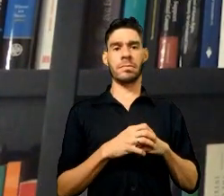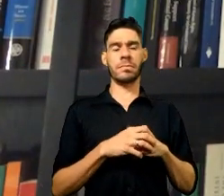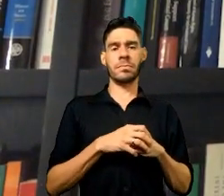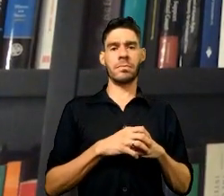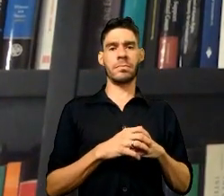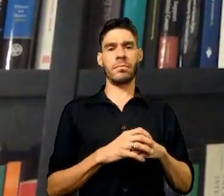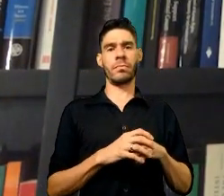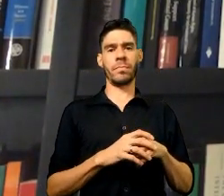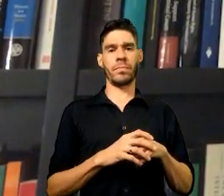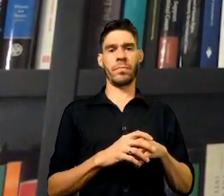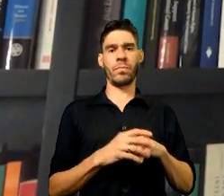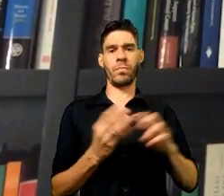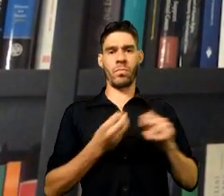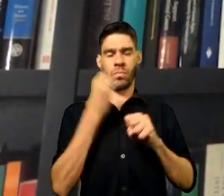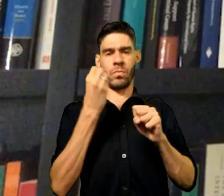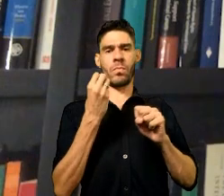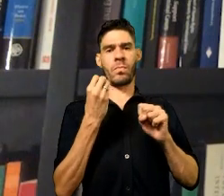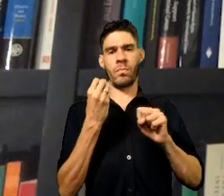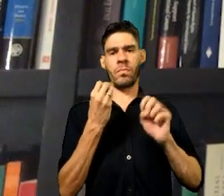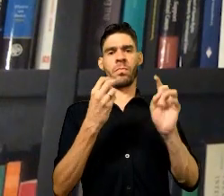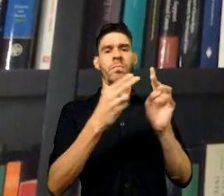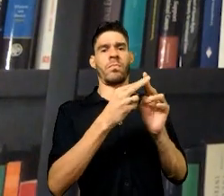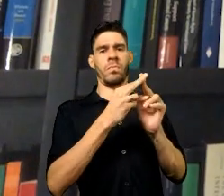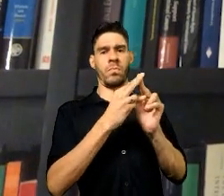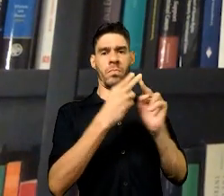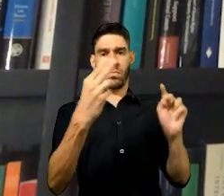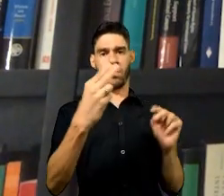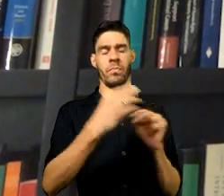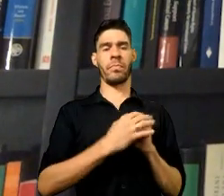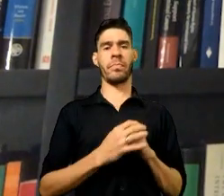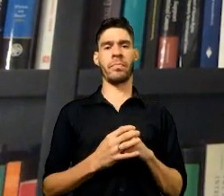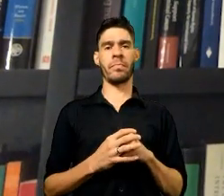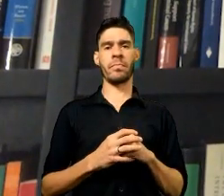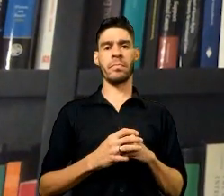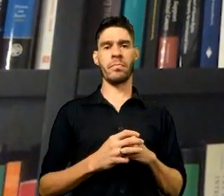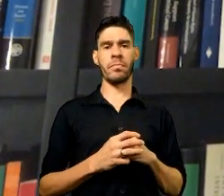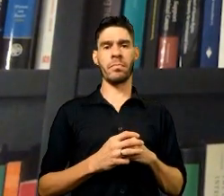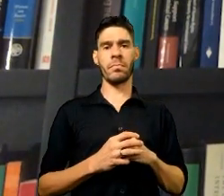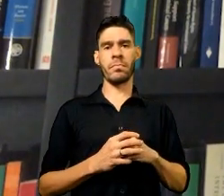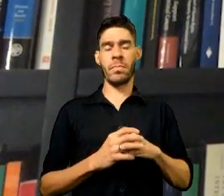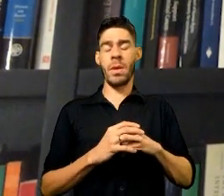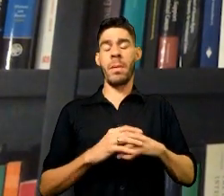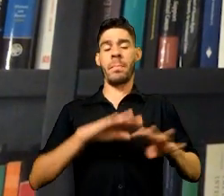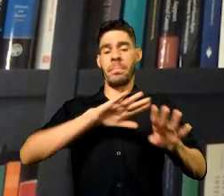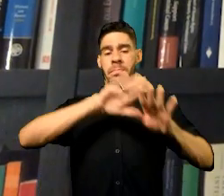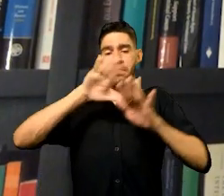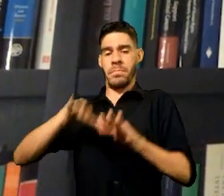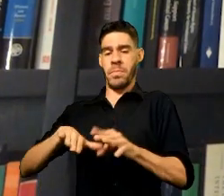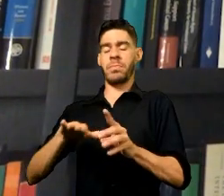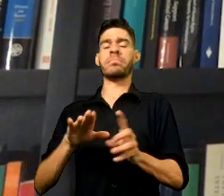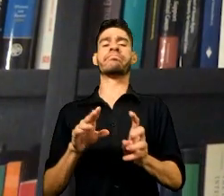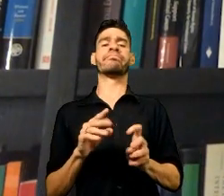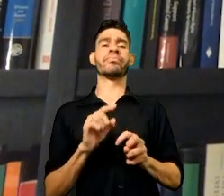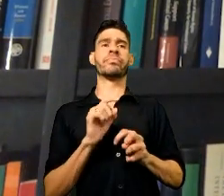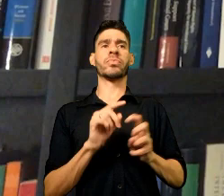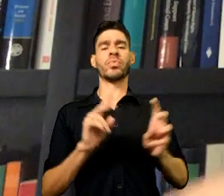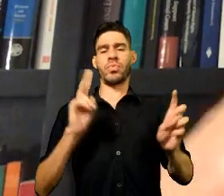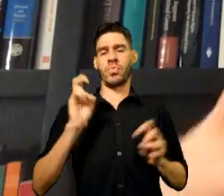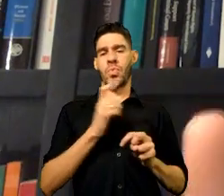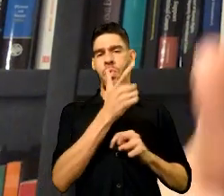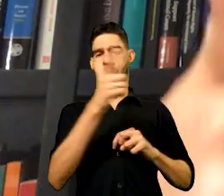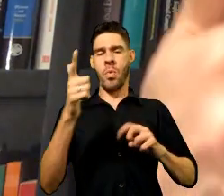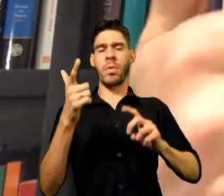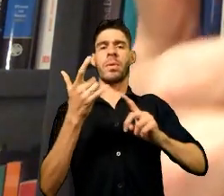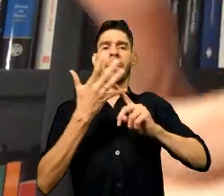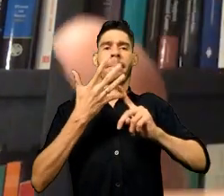atos à audiência pelo sistema telepresencial. Superada esta questão,